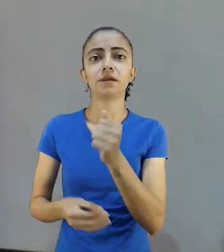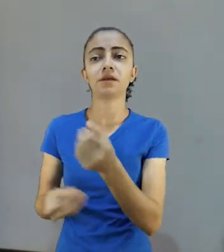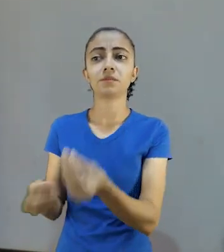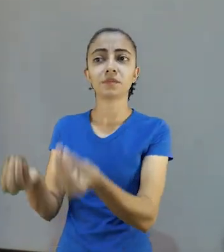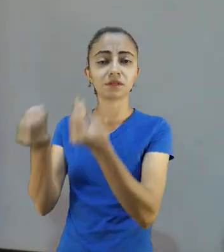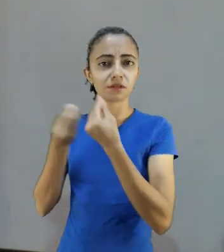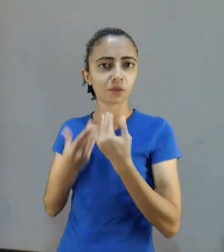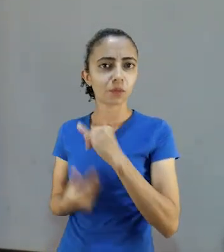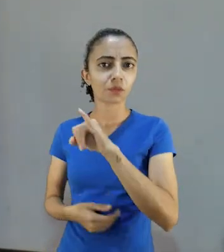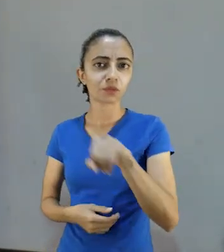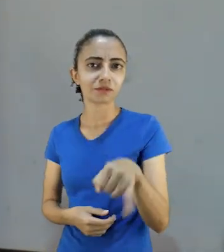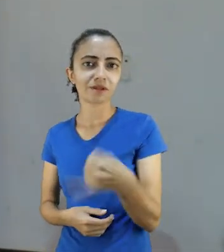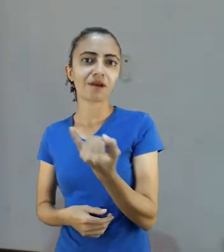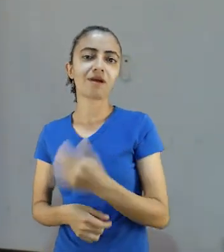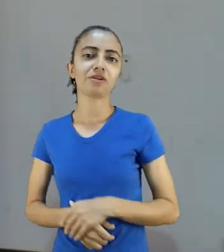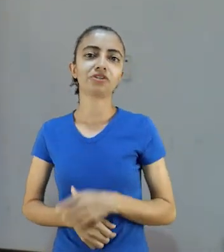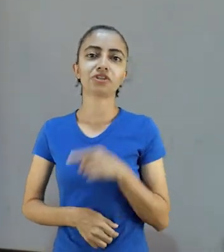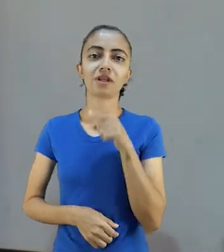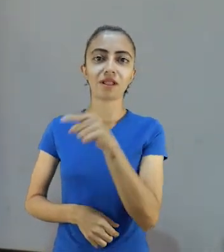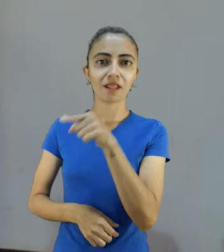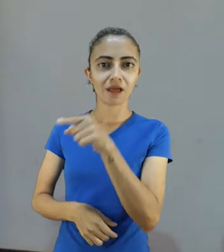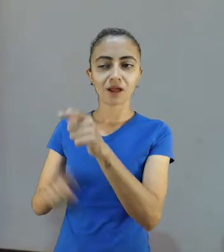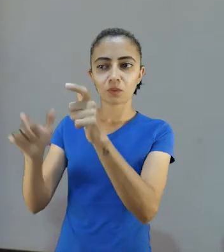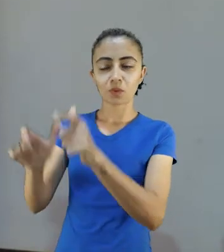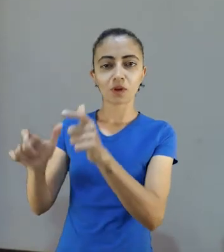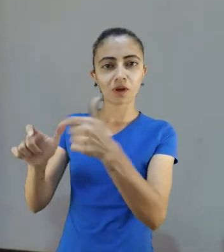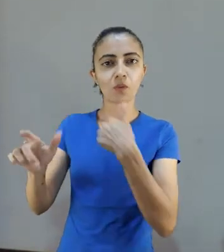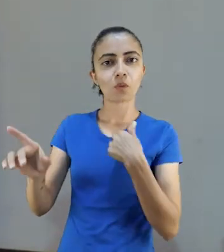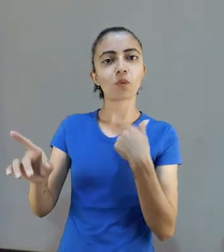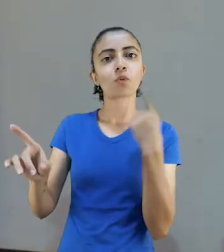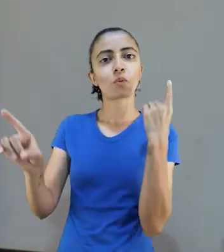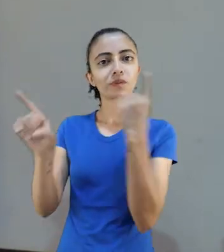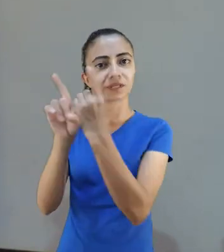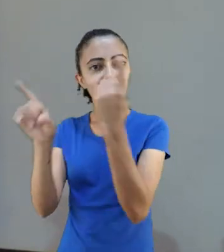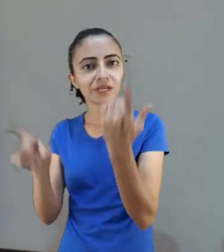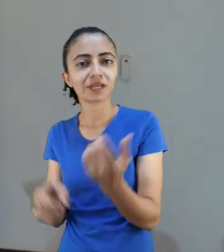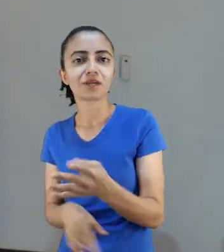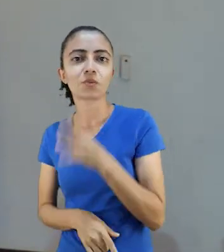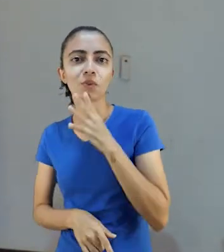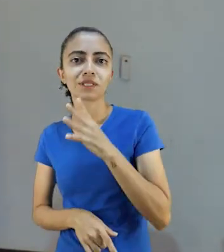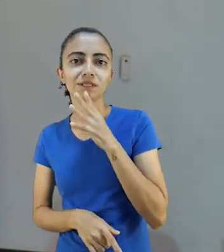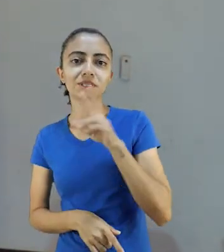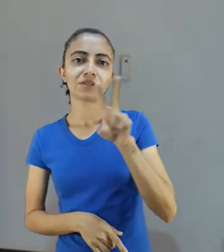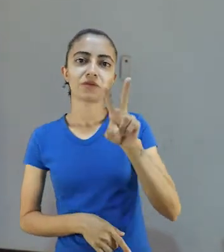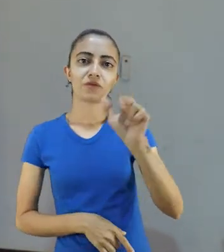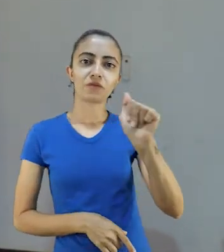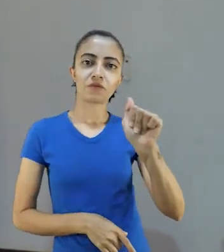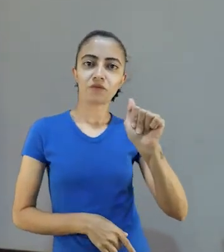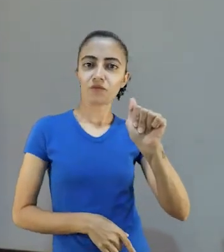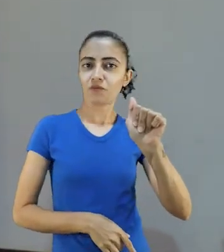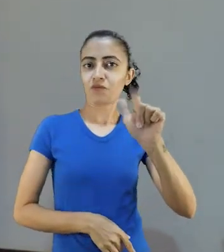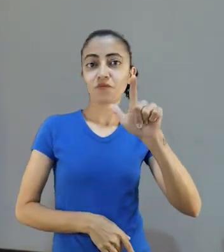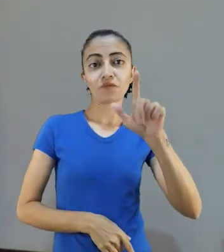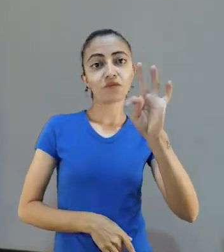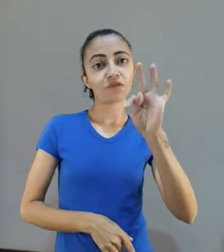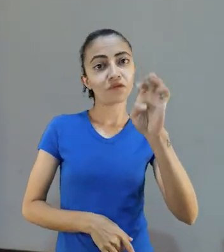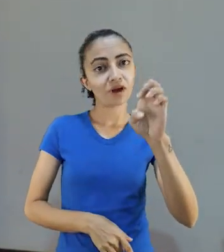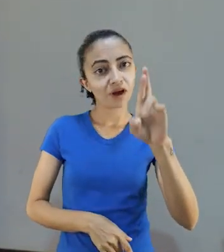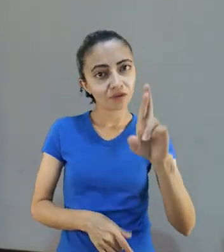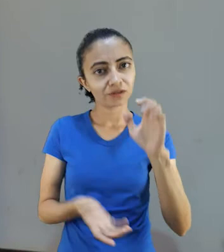Walter. Estamos juntos há 36 anos. Eu trabalho só na associação. Eu monto,